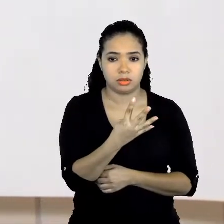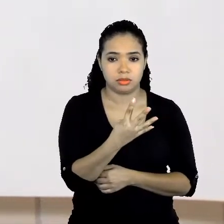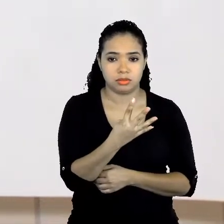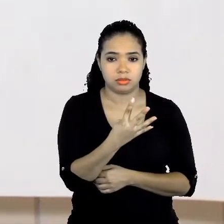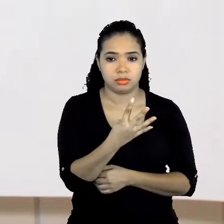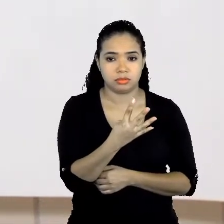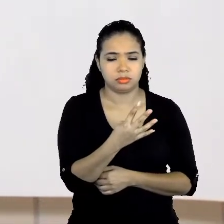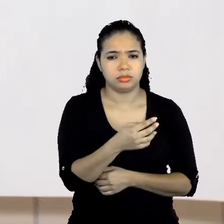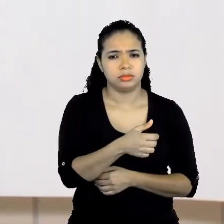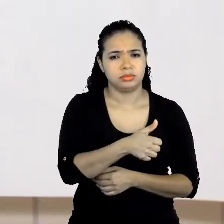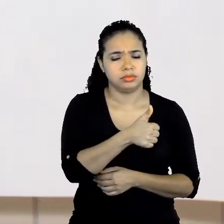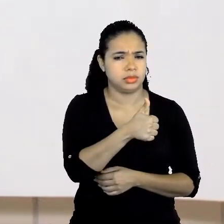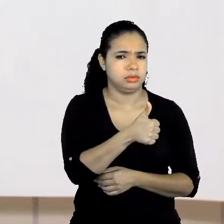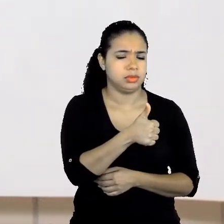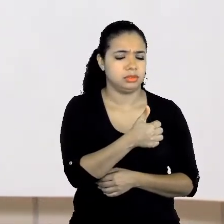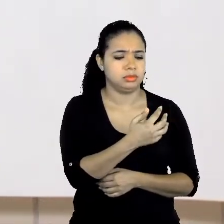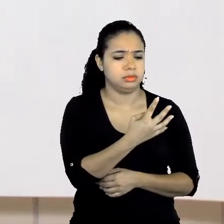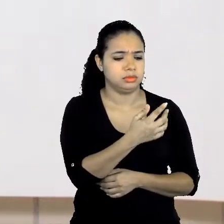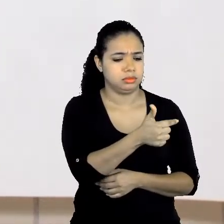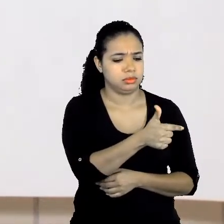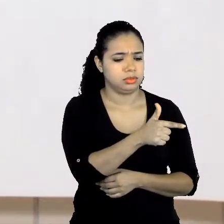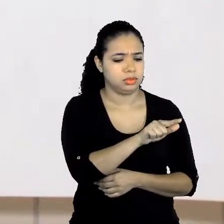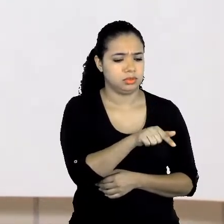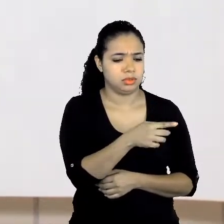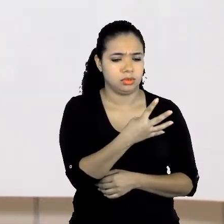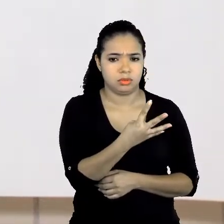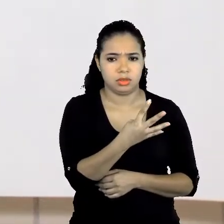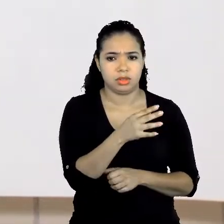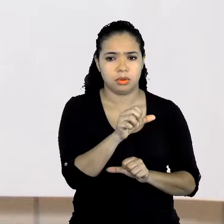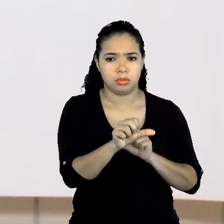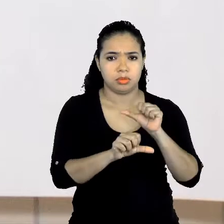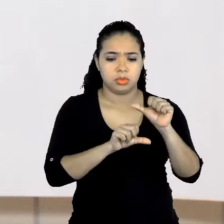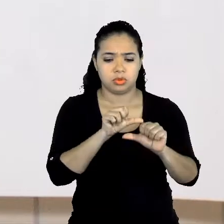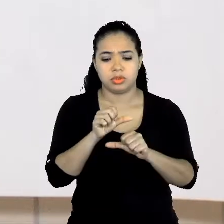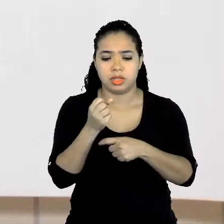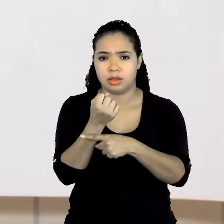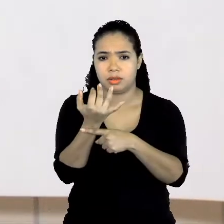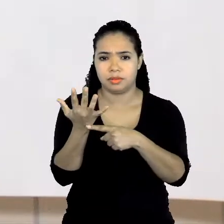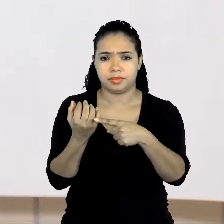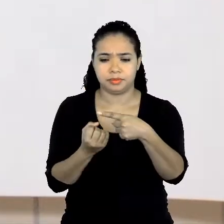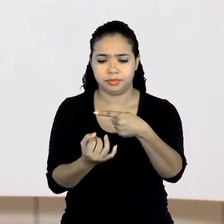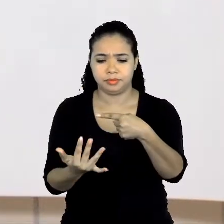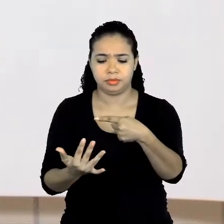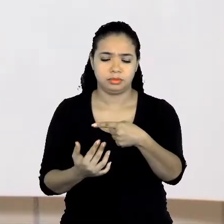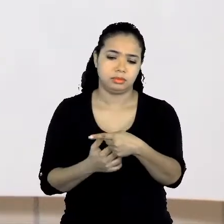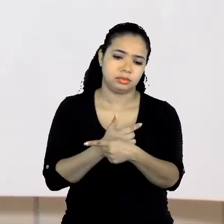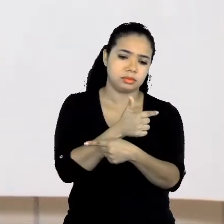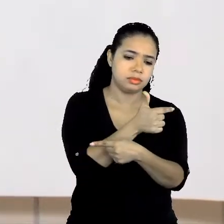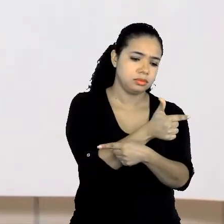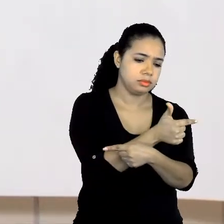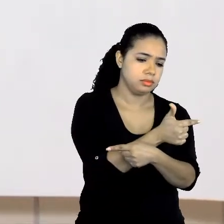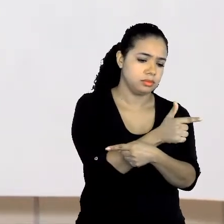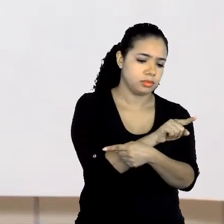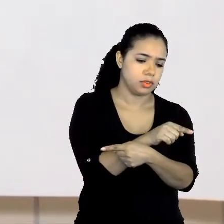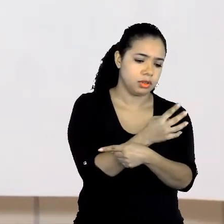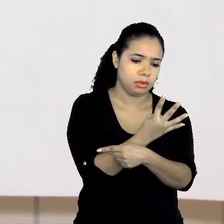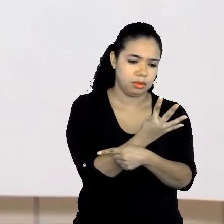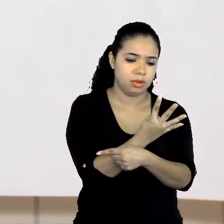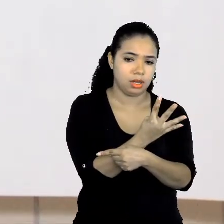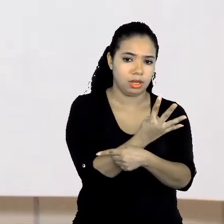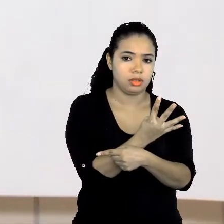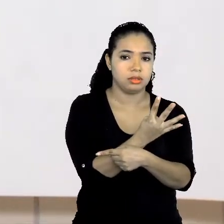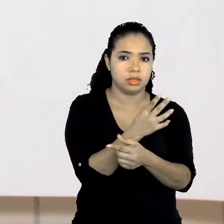A primeira coisa é transformá-lo em fração. Se eu tenho uma casa depois da vírgula, é